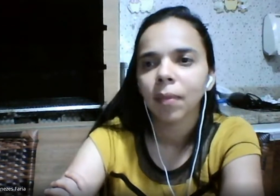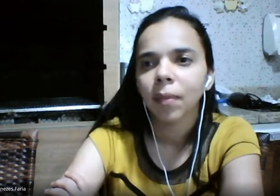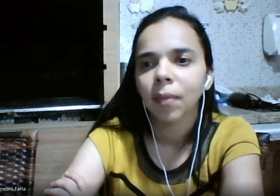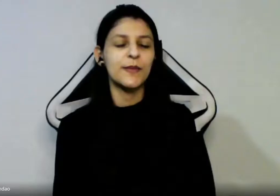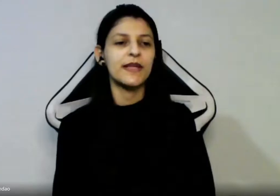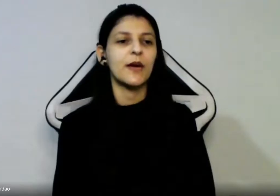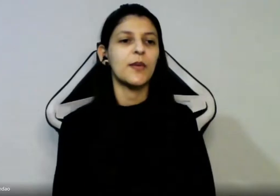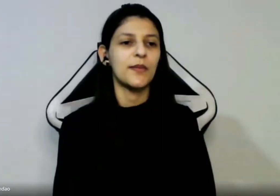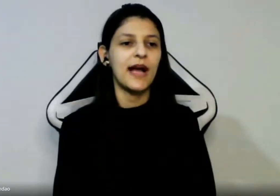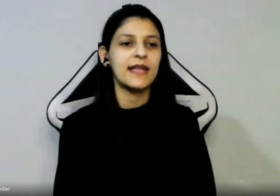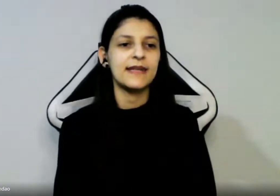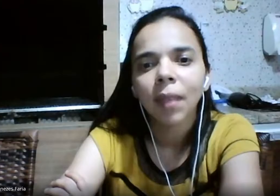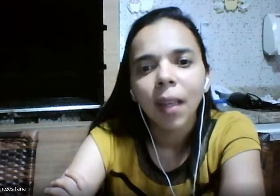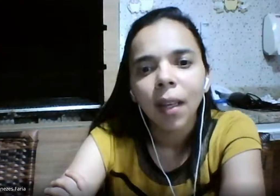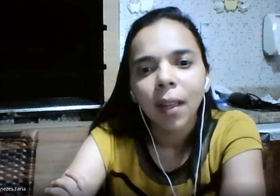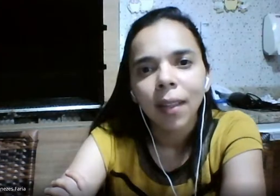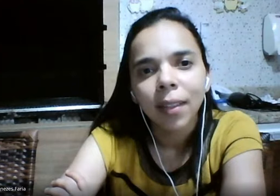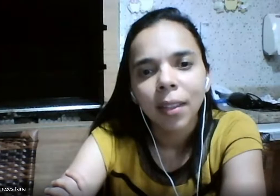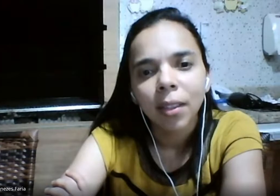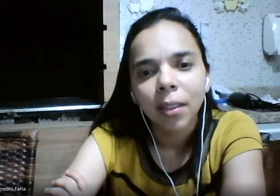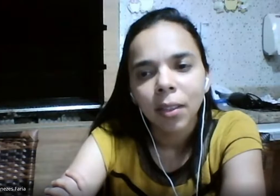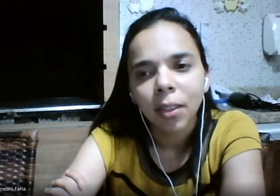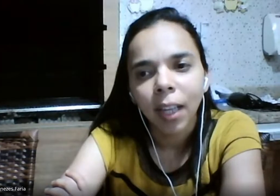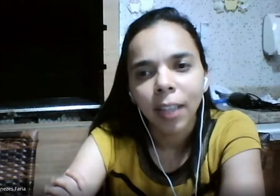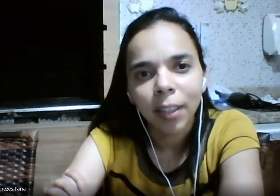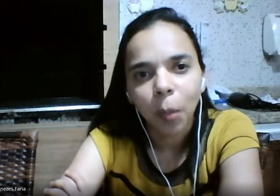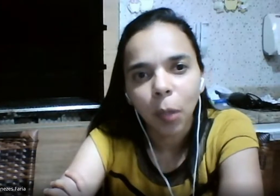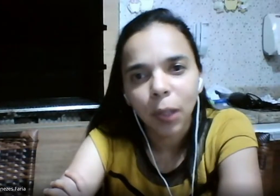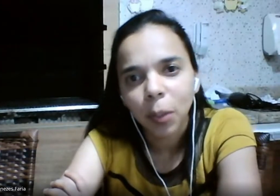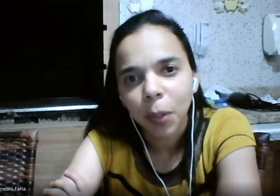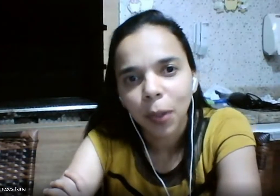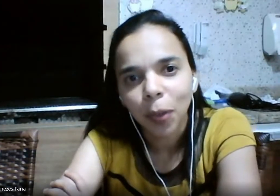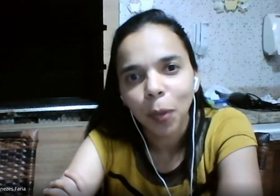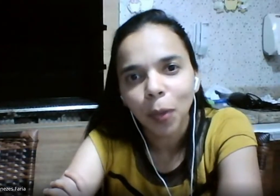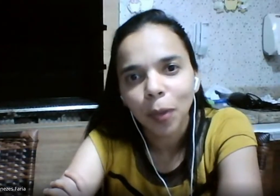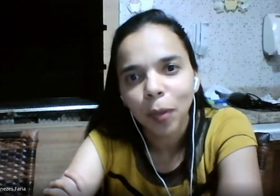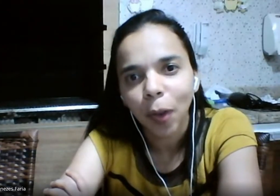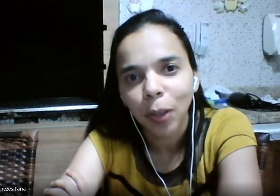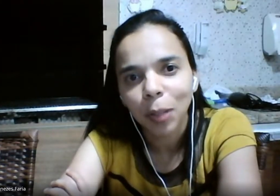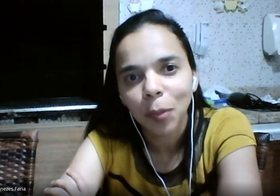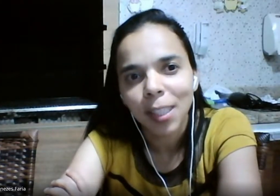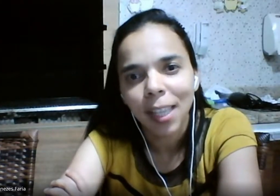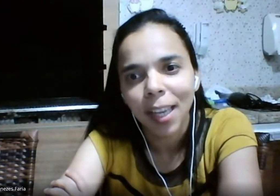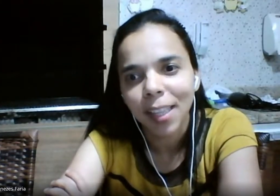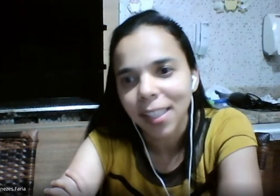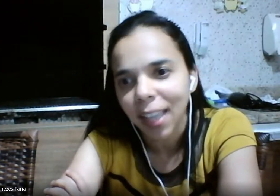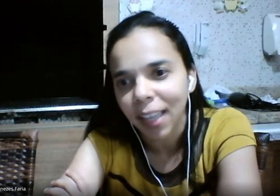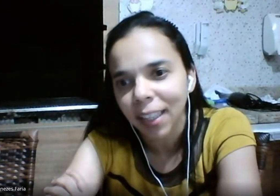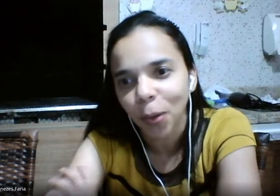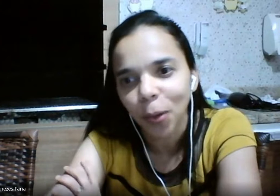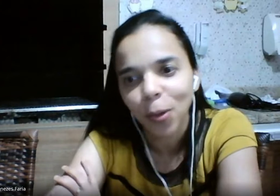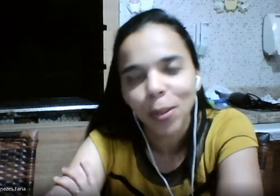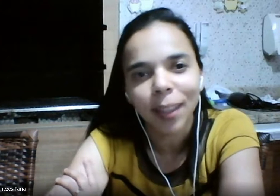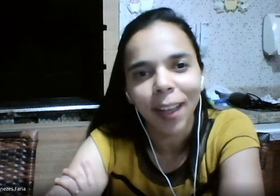Ah, tá ótimo, então. É isso. Gente, então, boa noite para todo mundo. Foi ótimo vocês